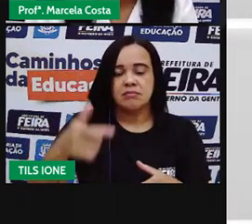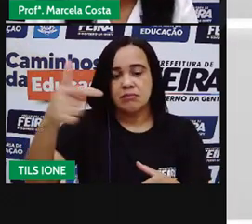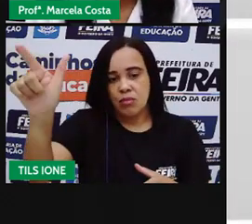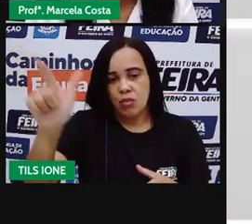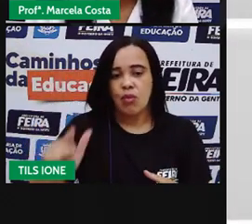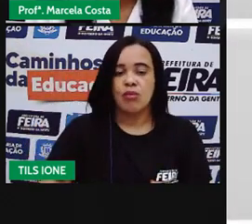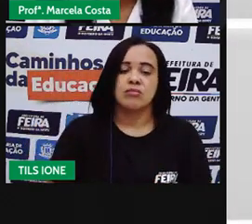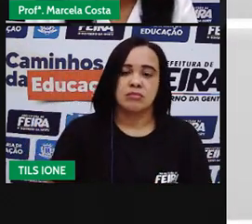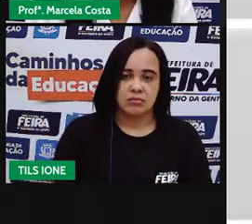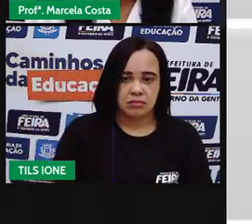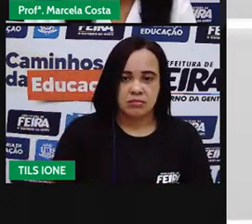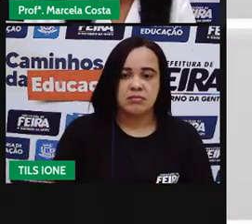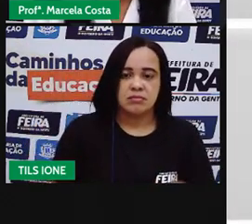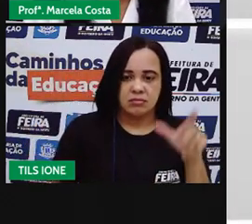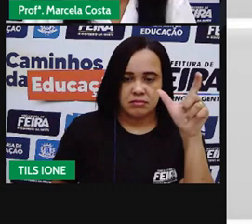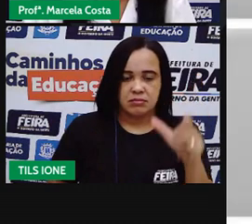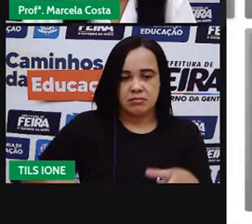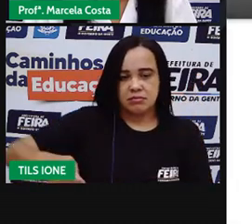e ser guiada